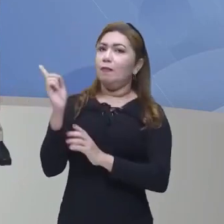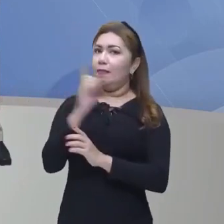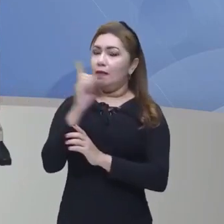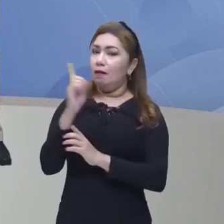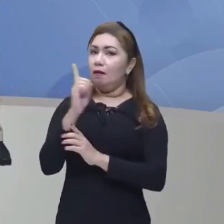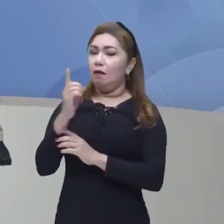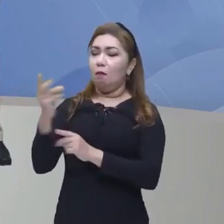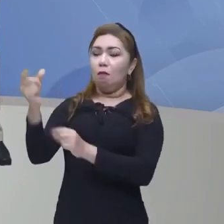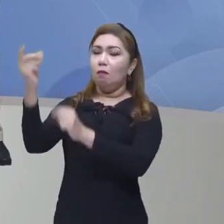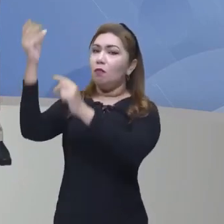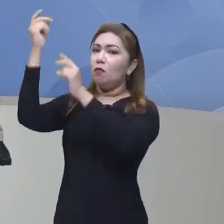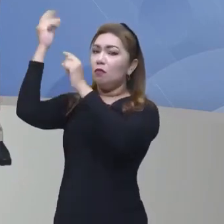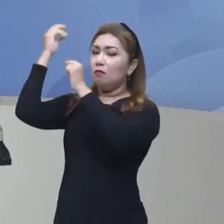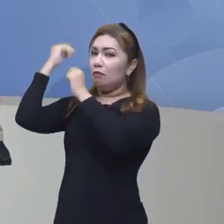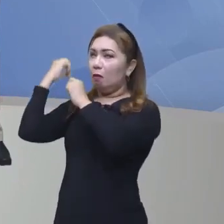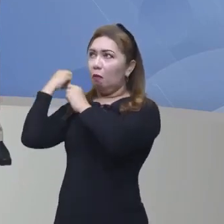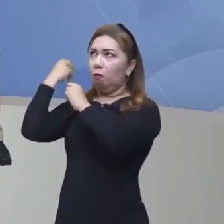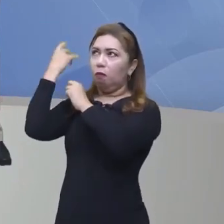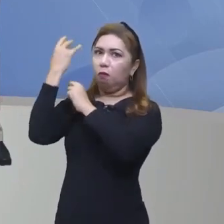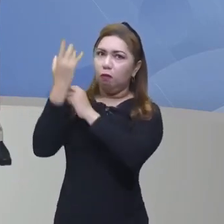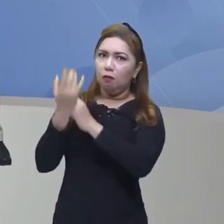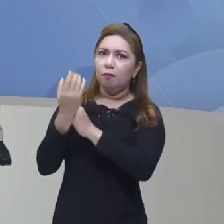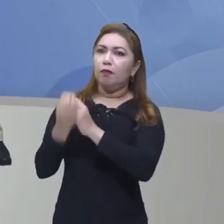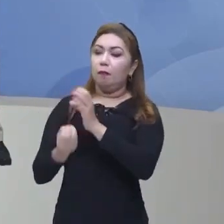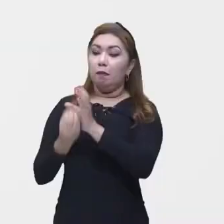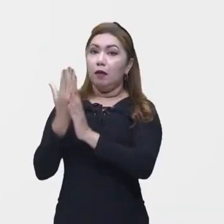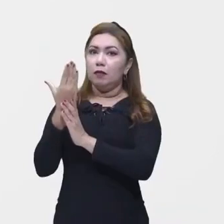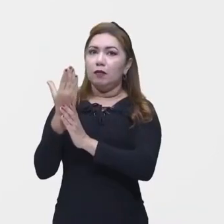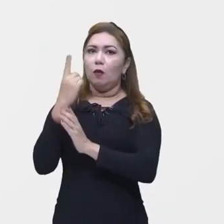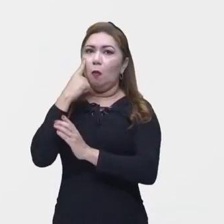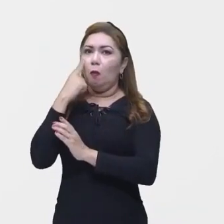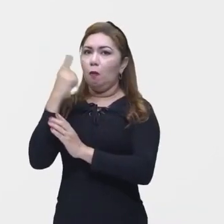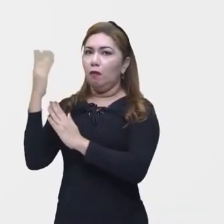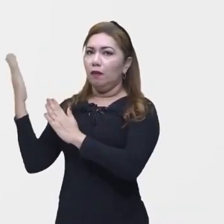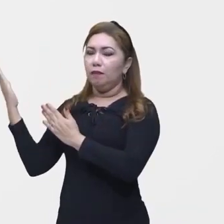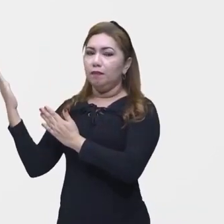que isso surgiu há muito tempo atrás, tá certo? De olho na tela.